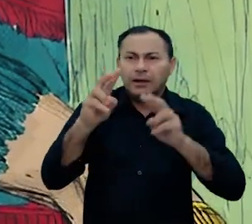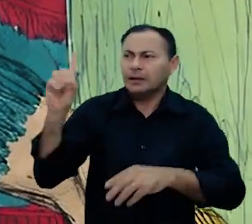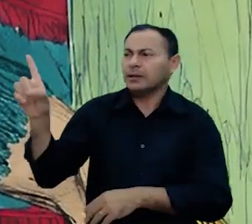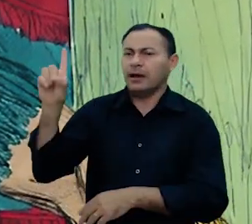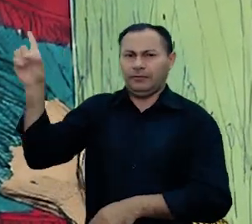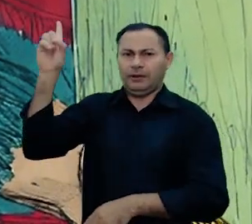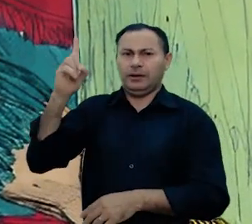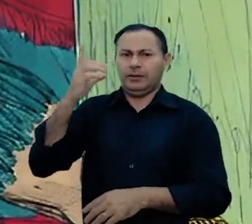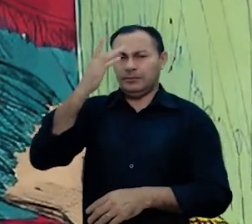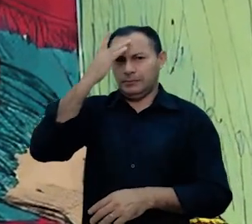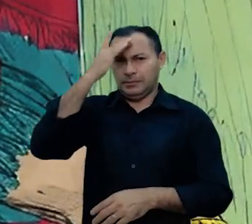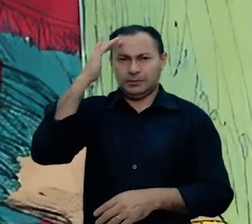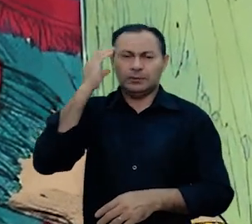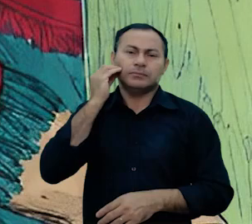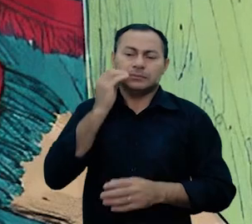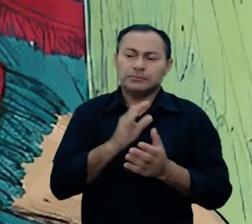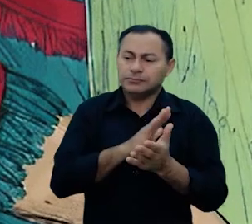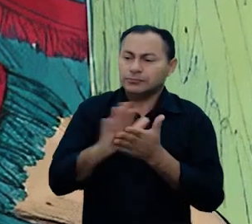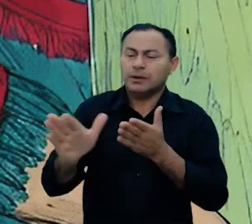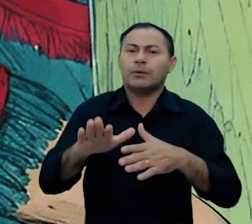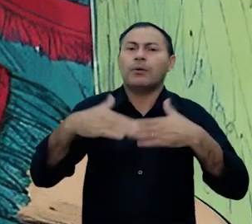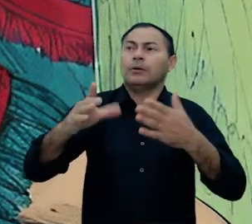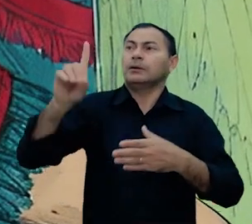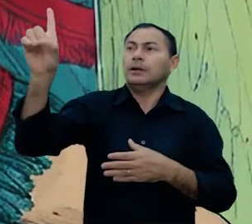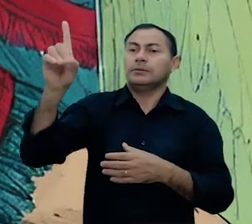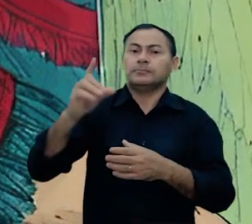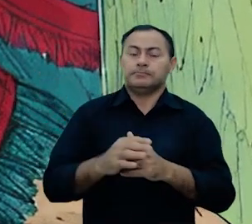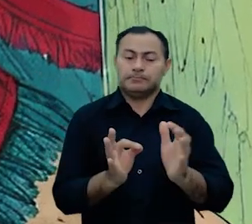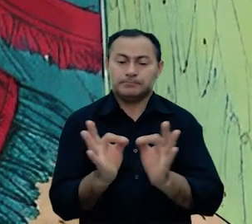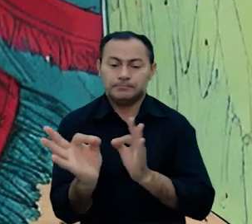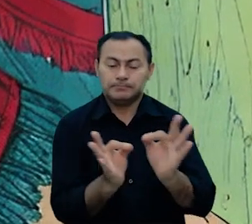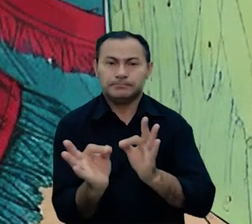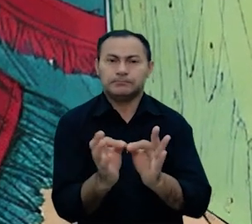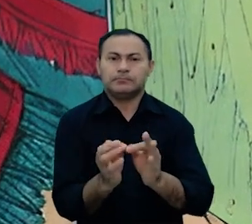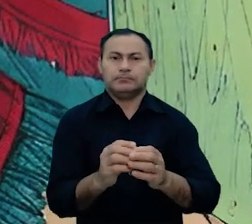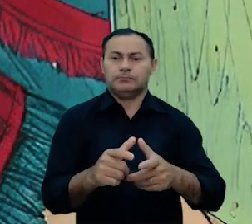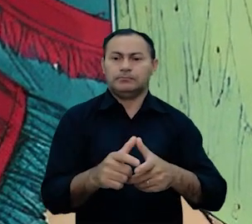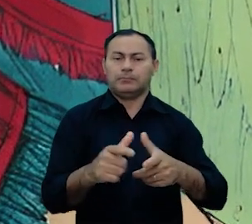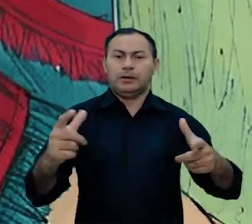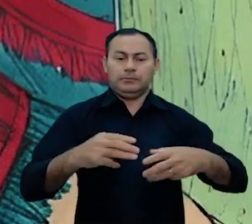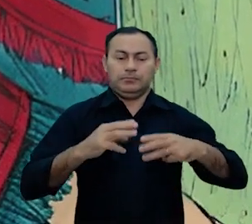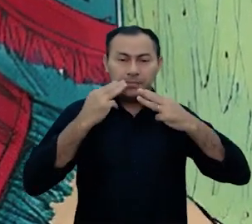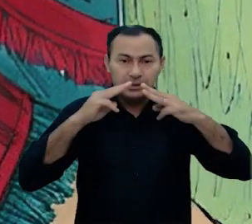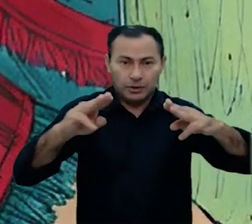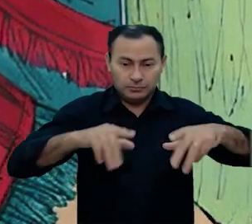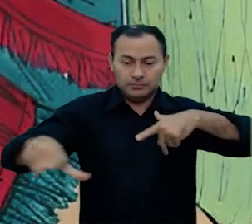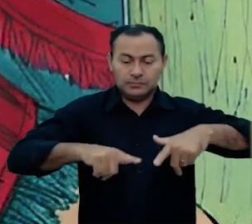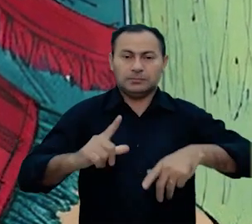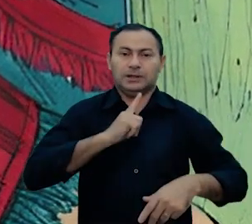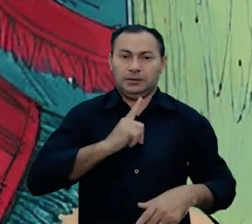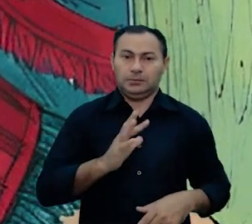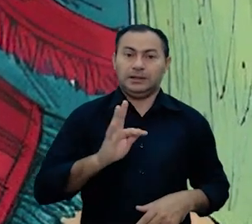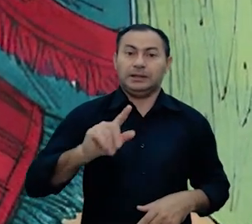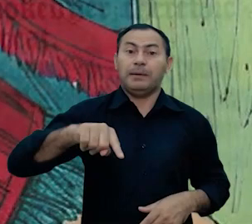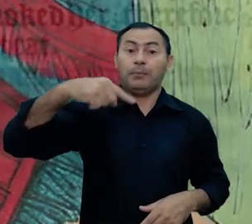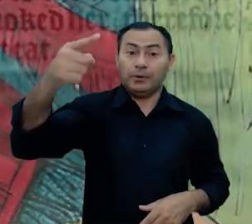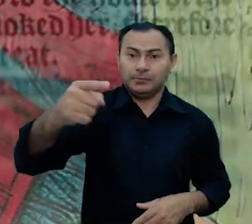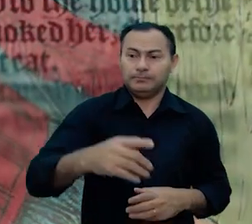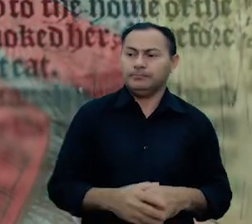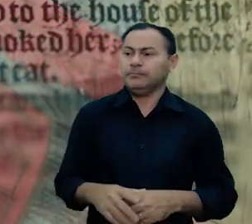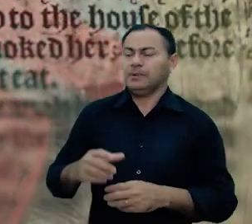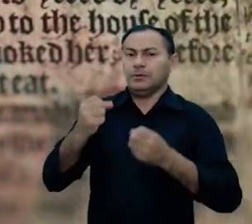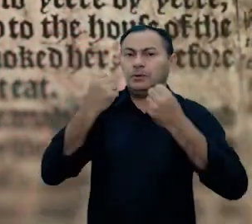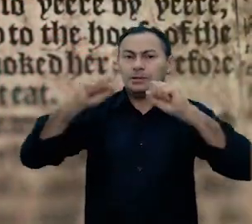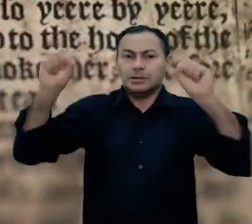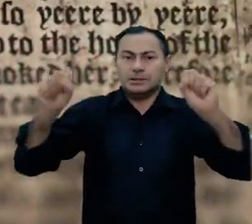Sua experiência como fugitivo foi um período durante o qual Deus o estava preparando para o grande ministério que ele teria mais tarde. Muitos dos